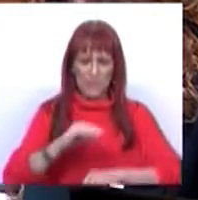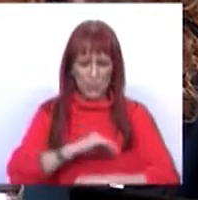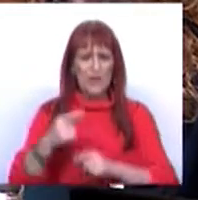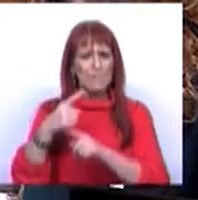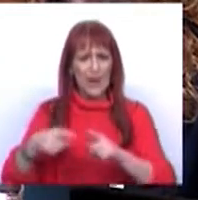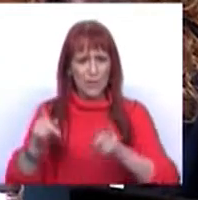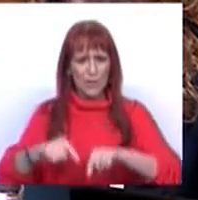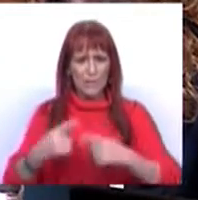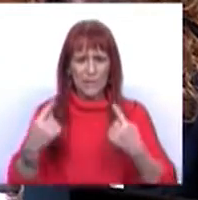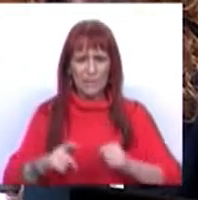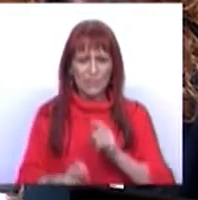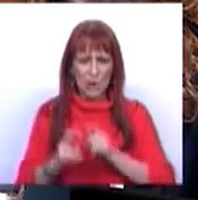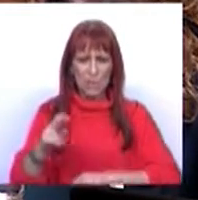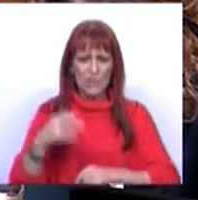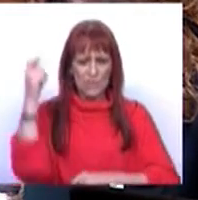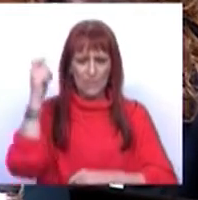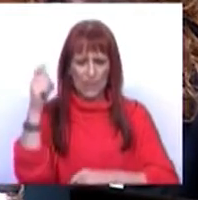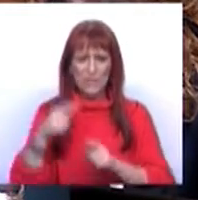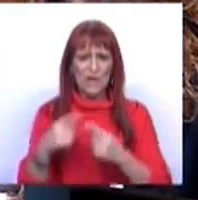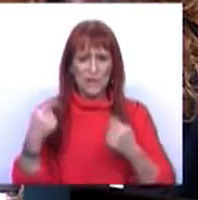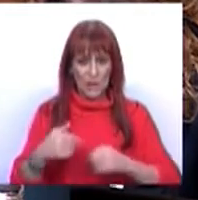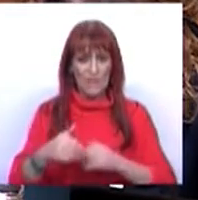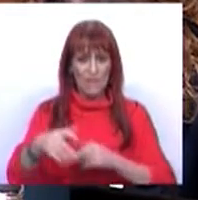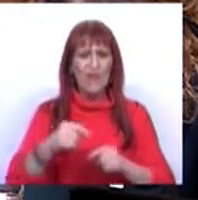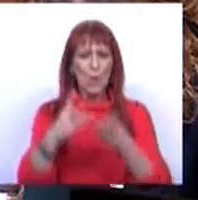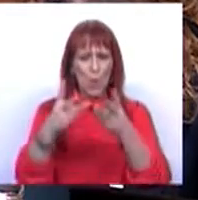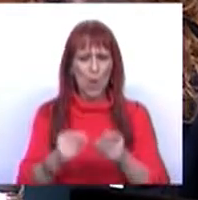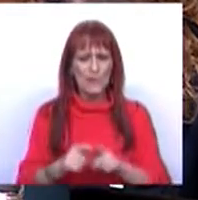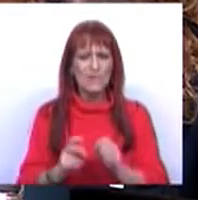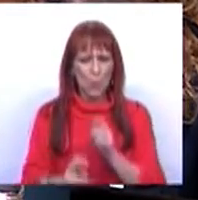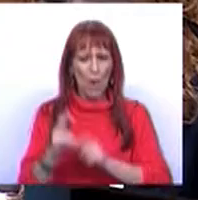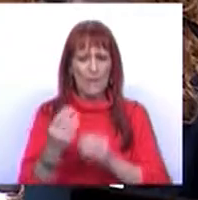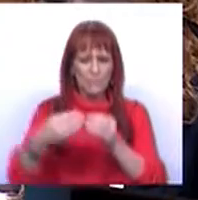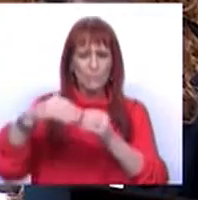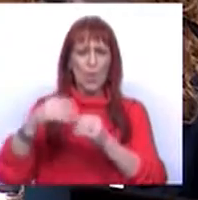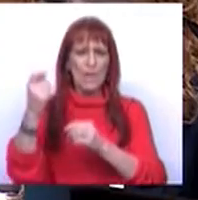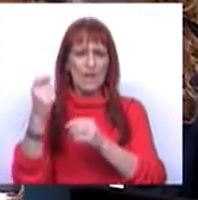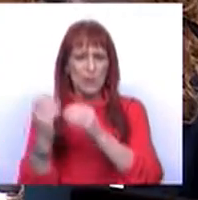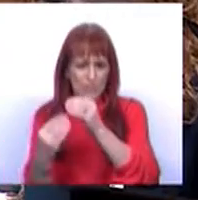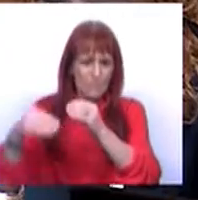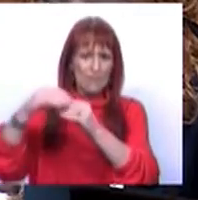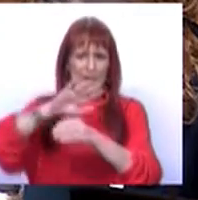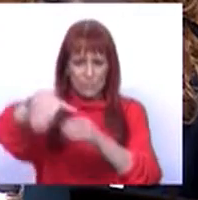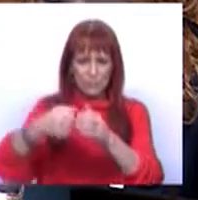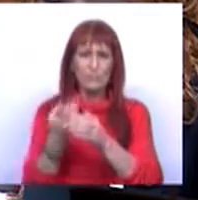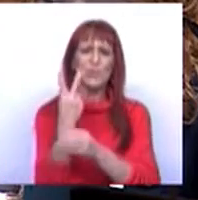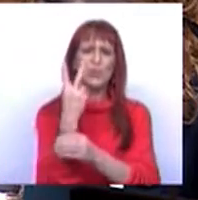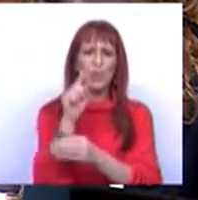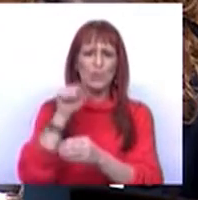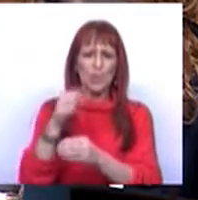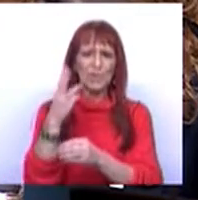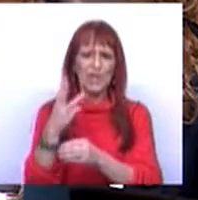salário médio. Tivemos aumentos de pensões e vamos ter também neste orçamento um aumento extraordinário de pensões que abrangerão mais de